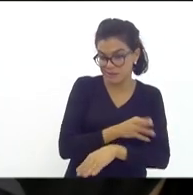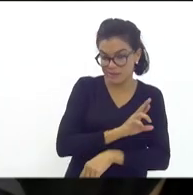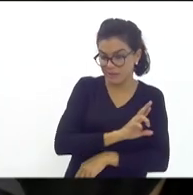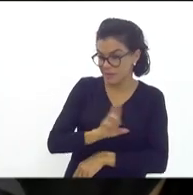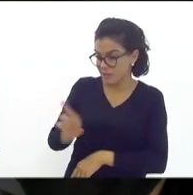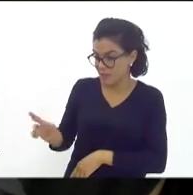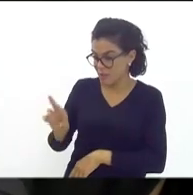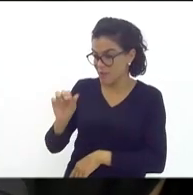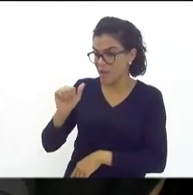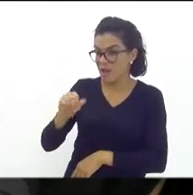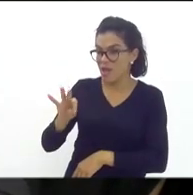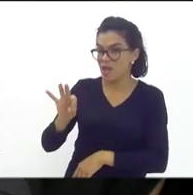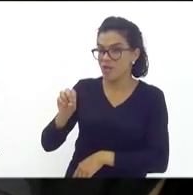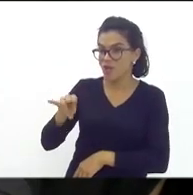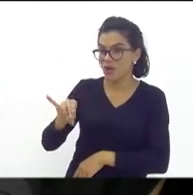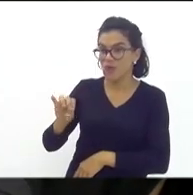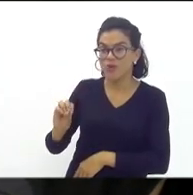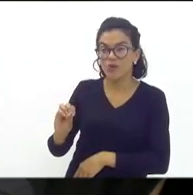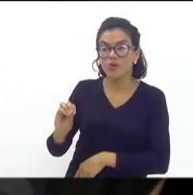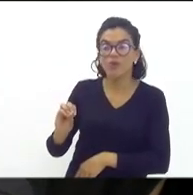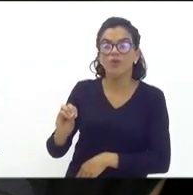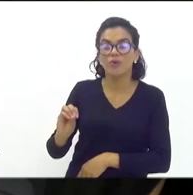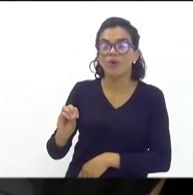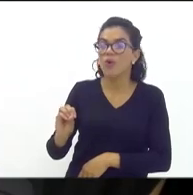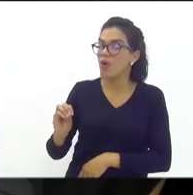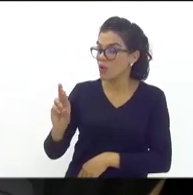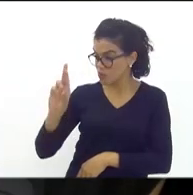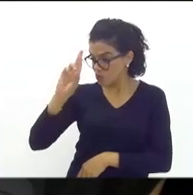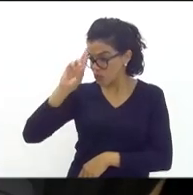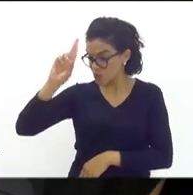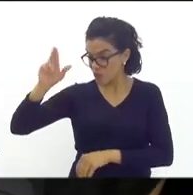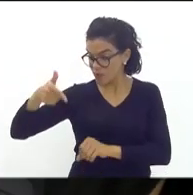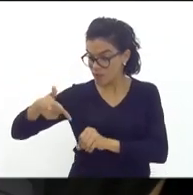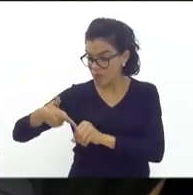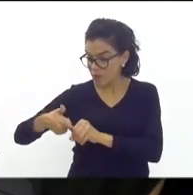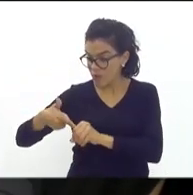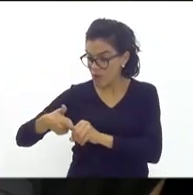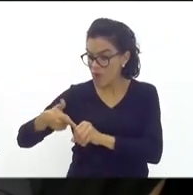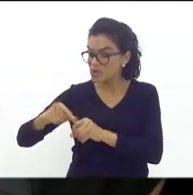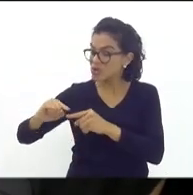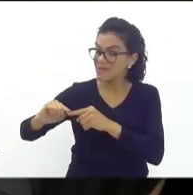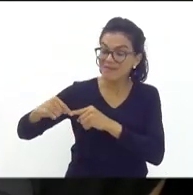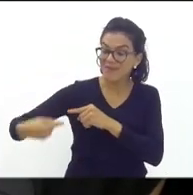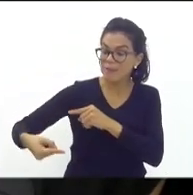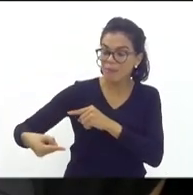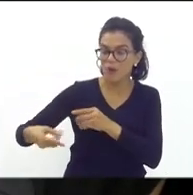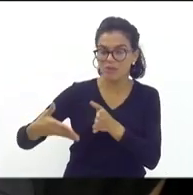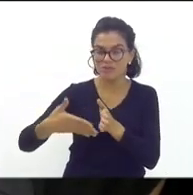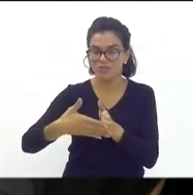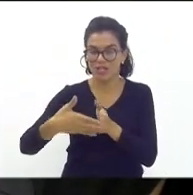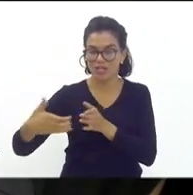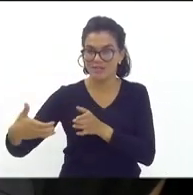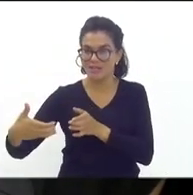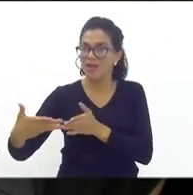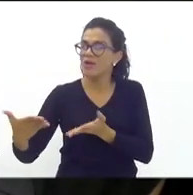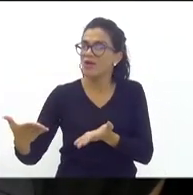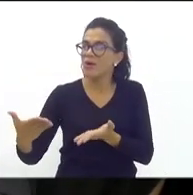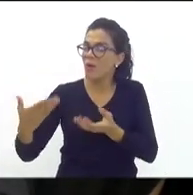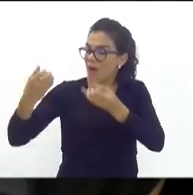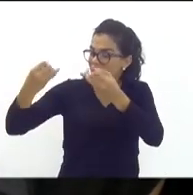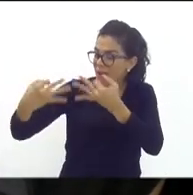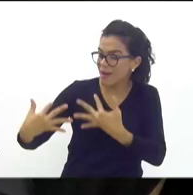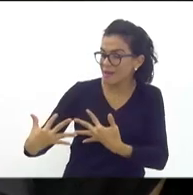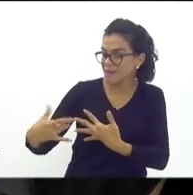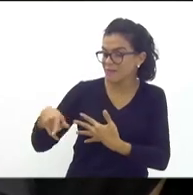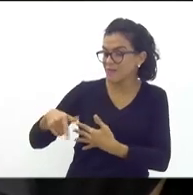a coisa desse tipo um segundo dono de posto faz uma solicitação posteriormente é dele Qual é a justificativa